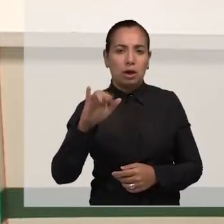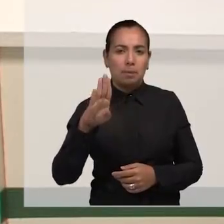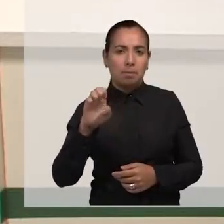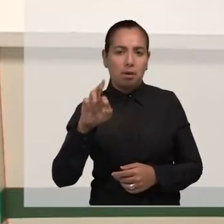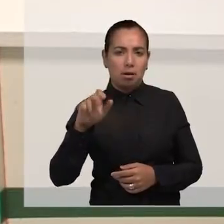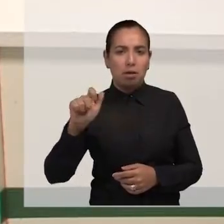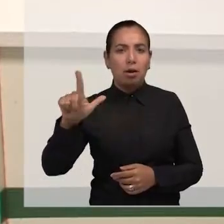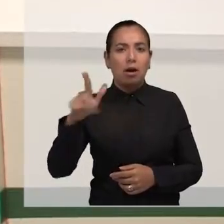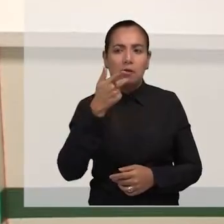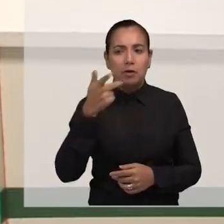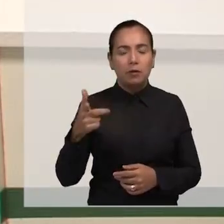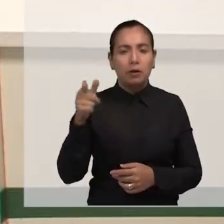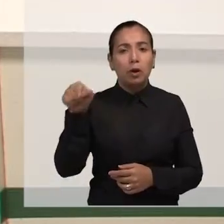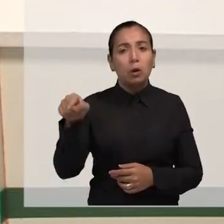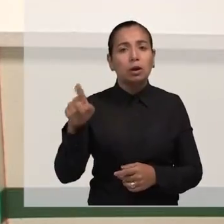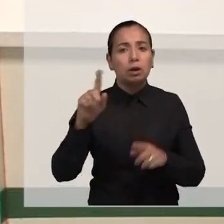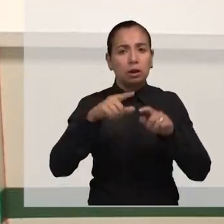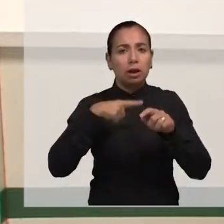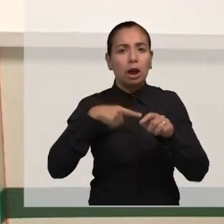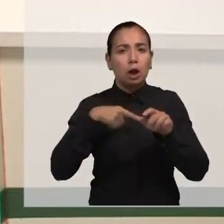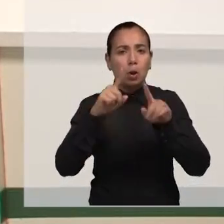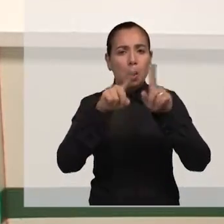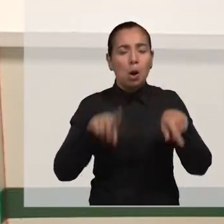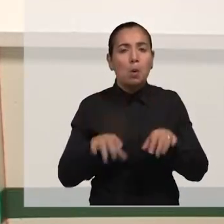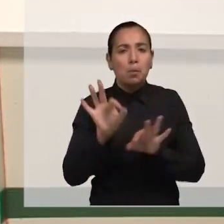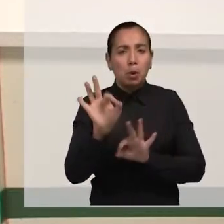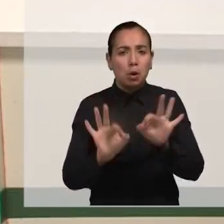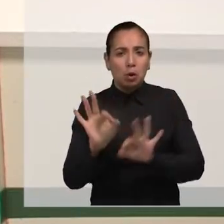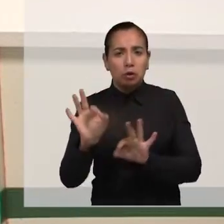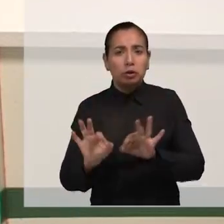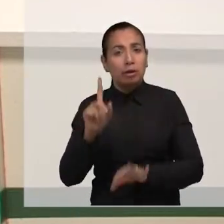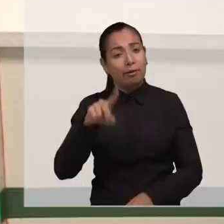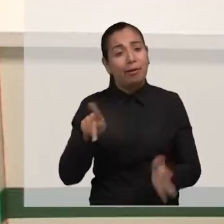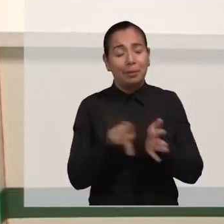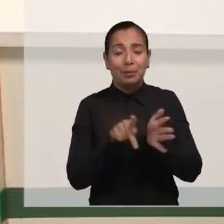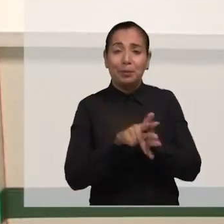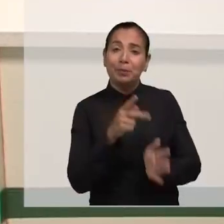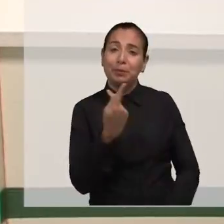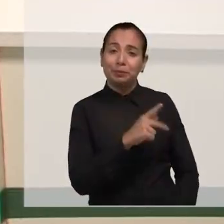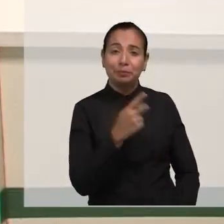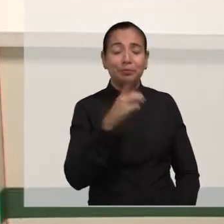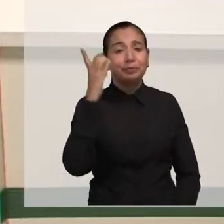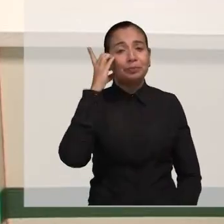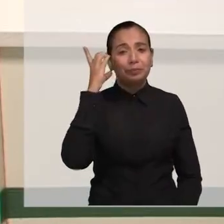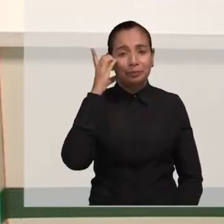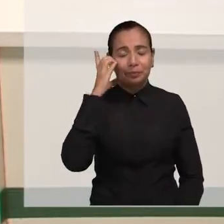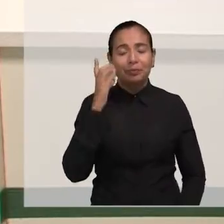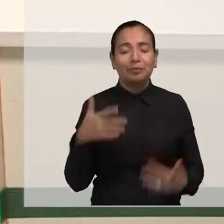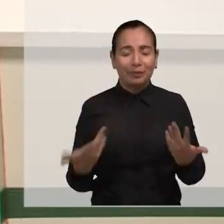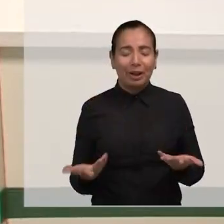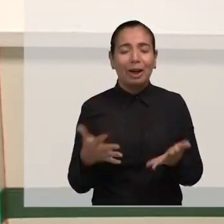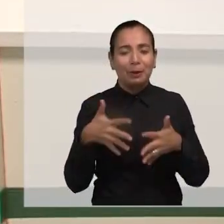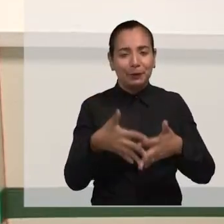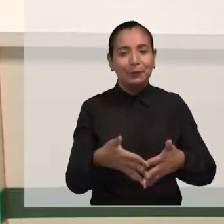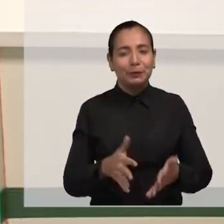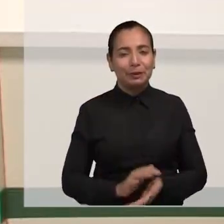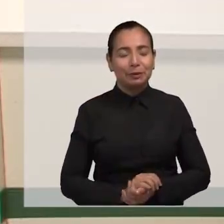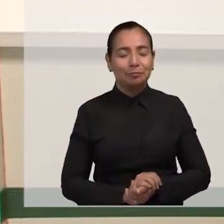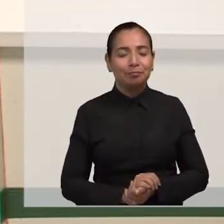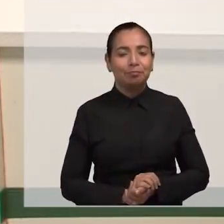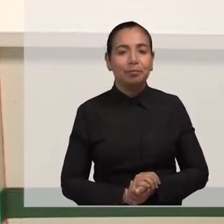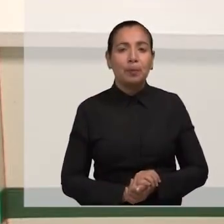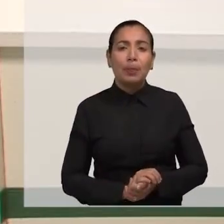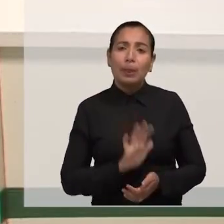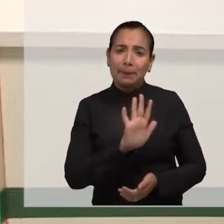Quer dizer, aquilo ali foi terrível. Aquilo Aquilo ali foi um dos motivos que levou a Dilma a essa Levi. situação. Ô, Luiz, vamos aqui para a questão estadual, cara. Vamos